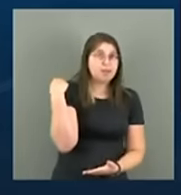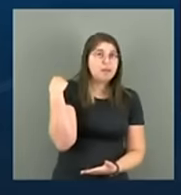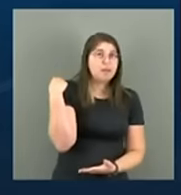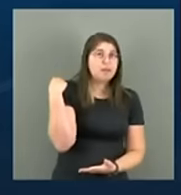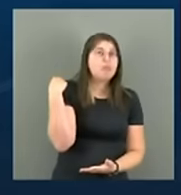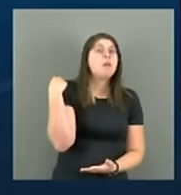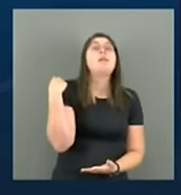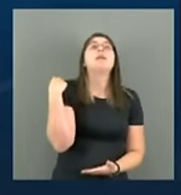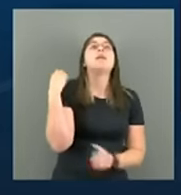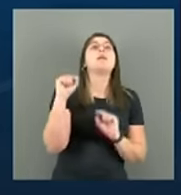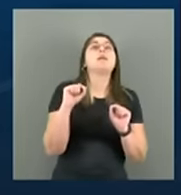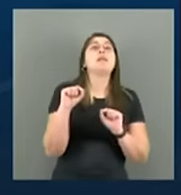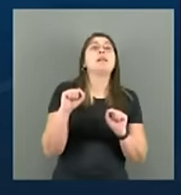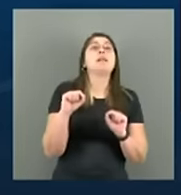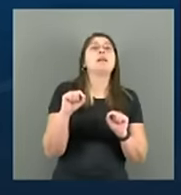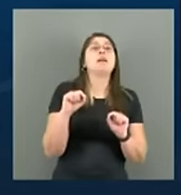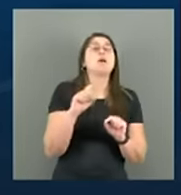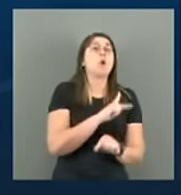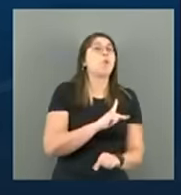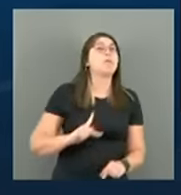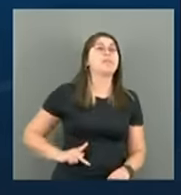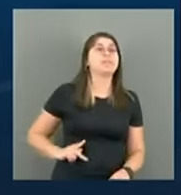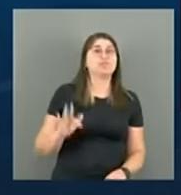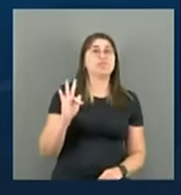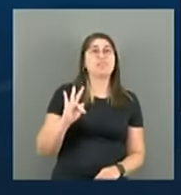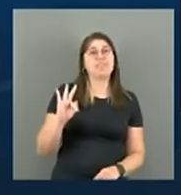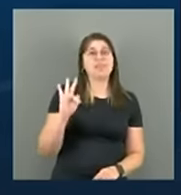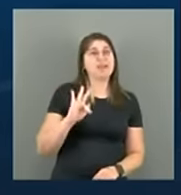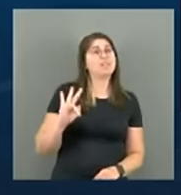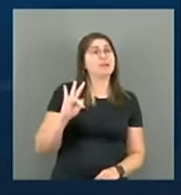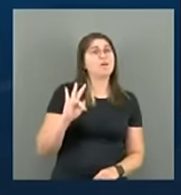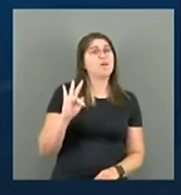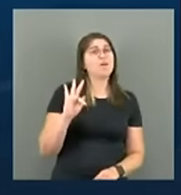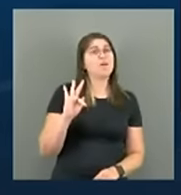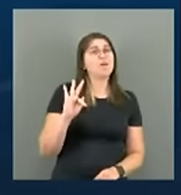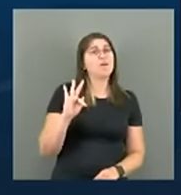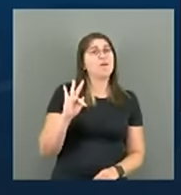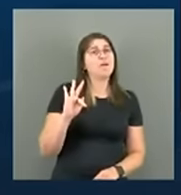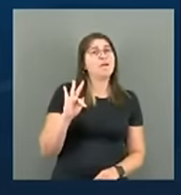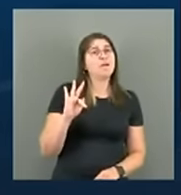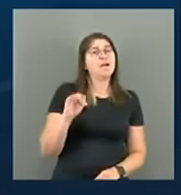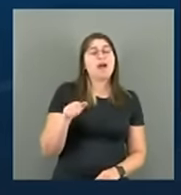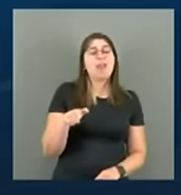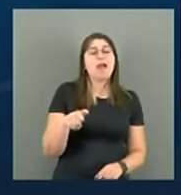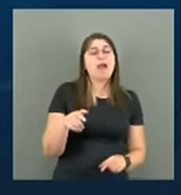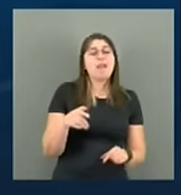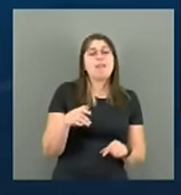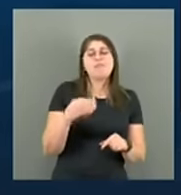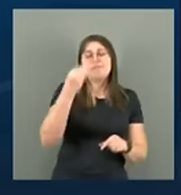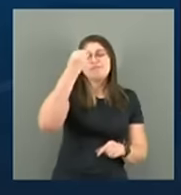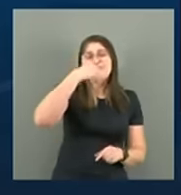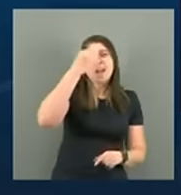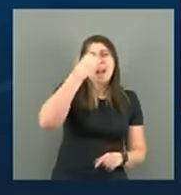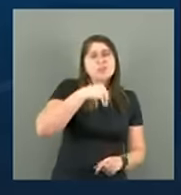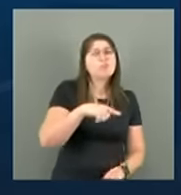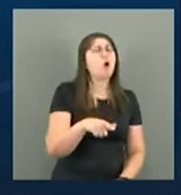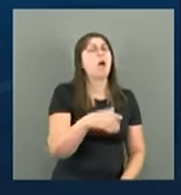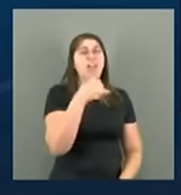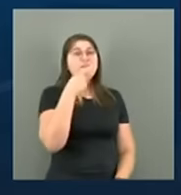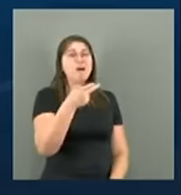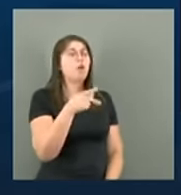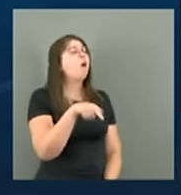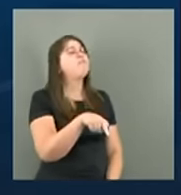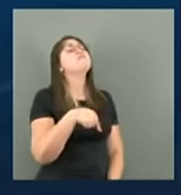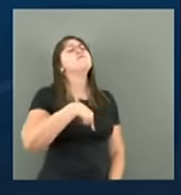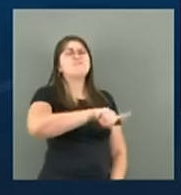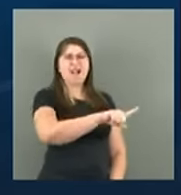próprio presidente da federação, cara. Ele, pode ir ali, que ali é frágil. Desse jeito, a palavra deles. Vai ali, não